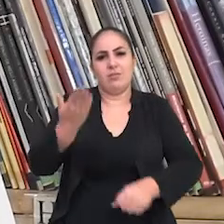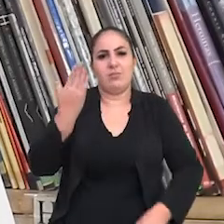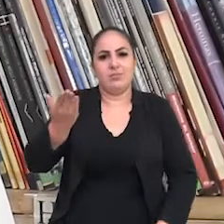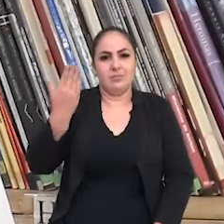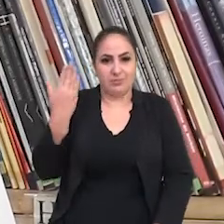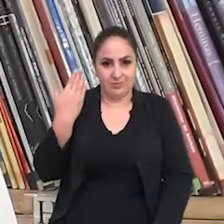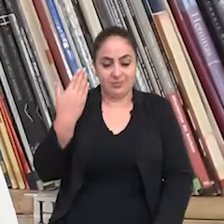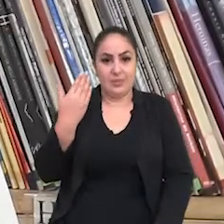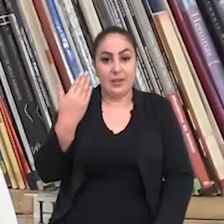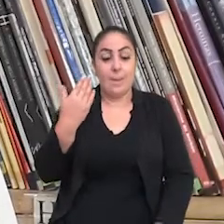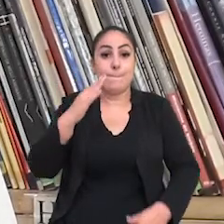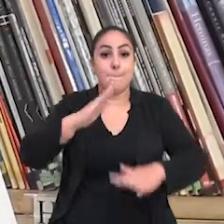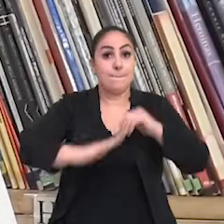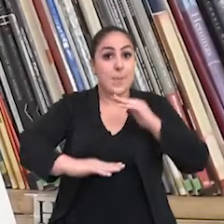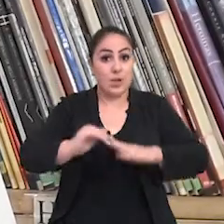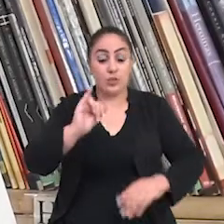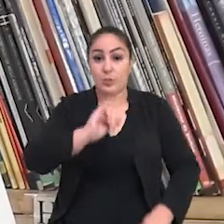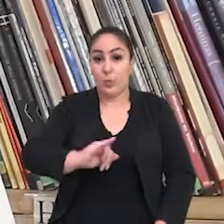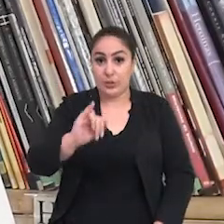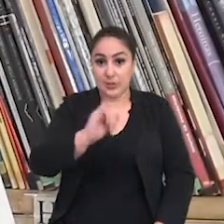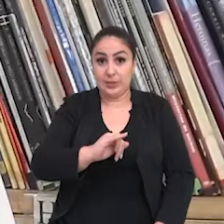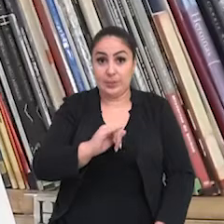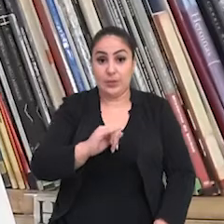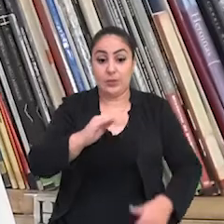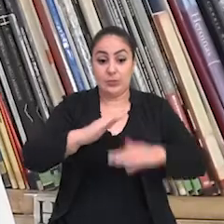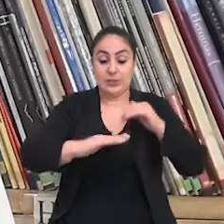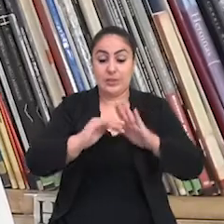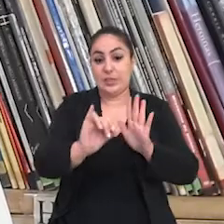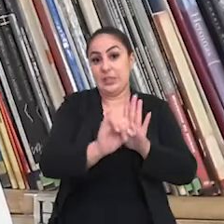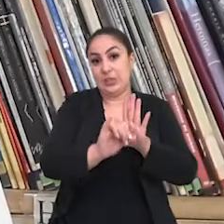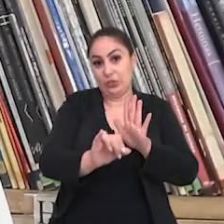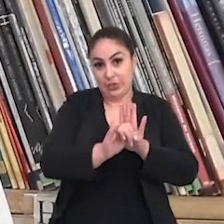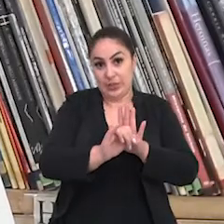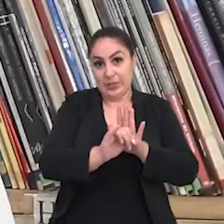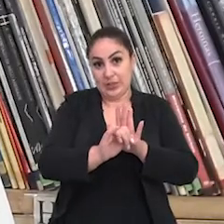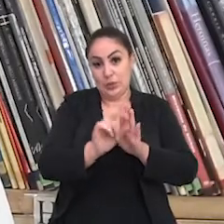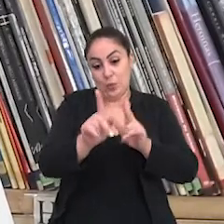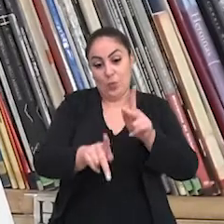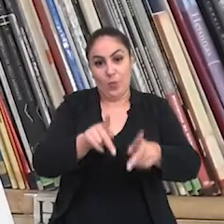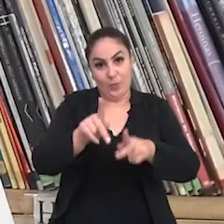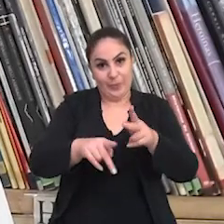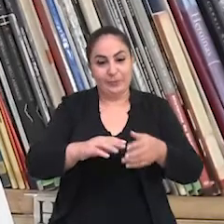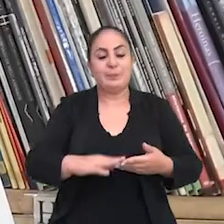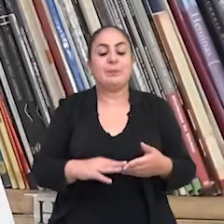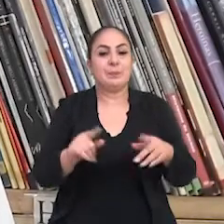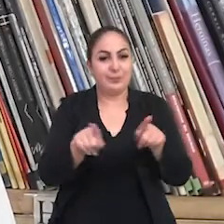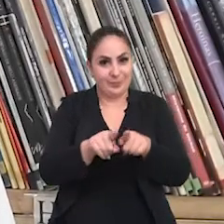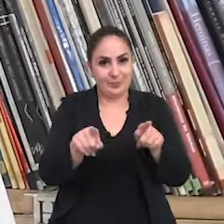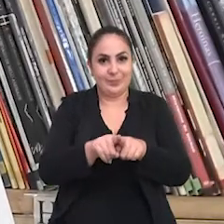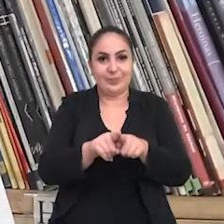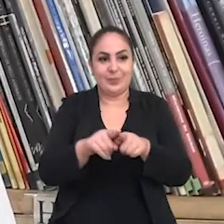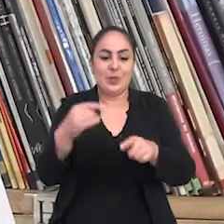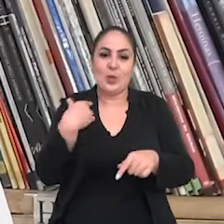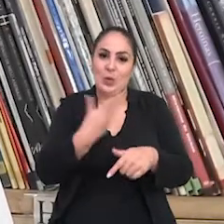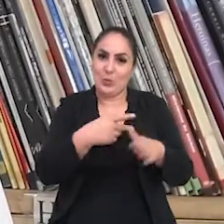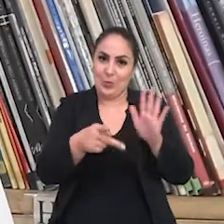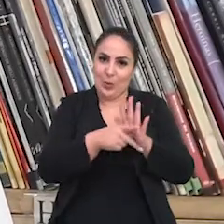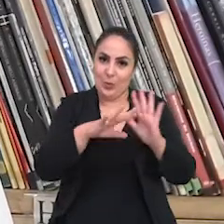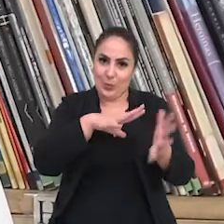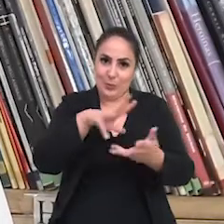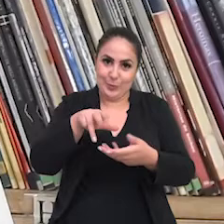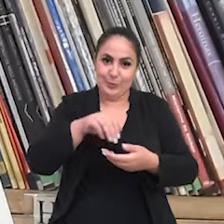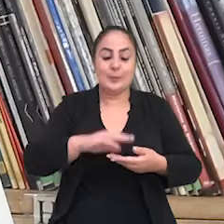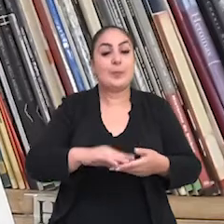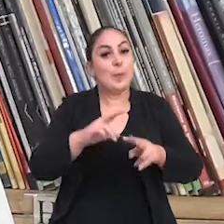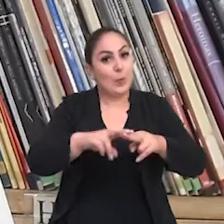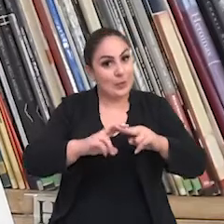milênios atrás, uma prática tão importante para a construção da identidade de um povo e também do nosso próprio